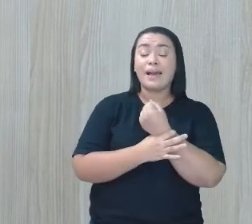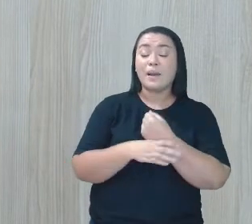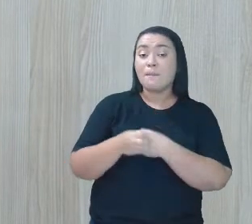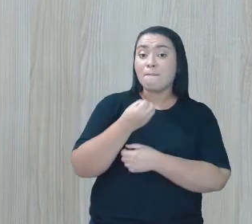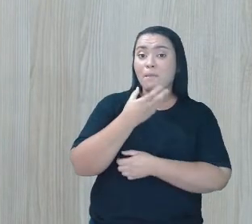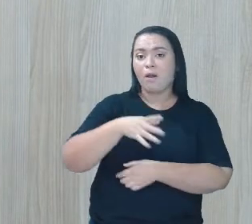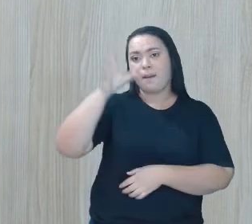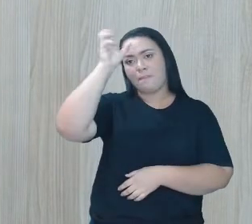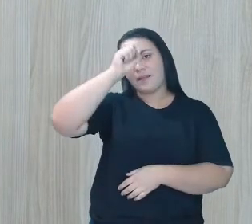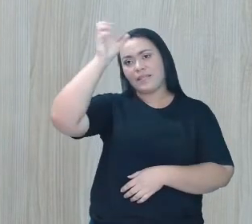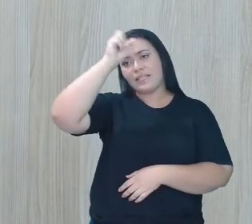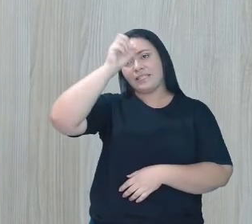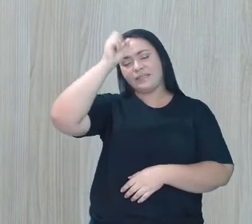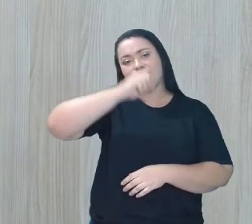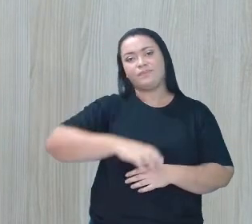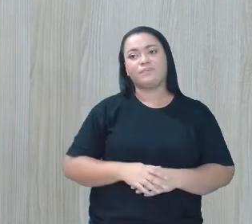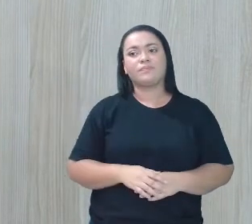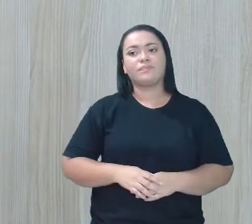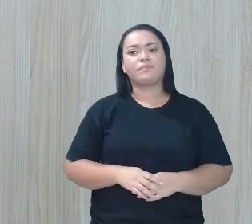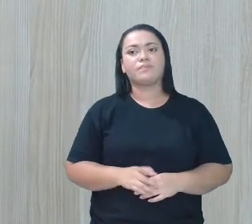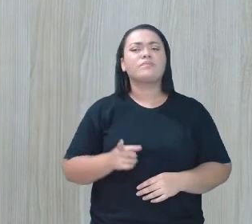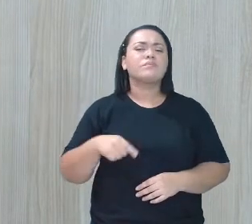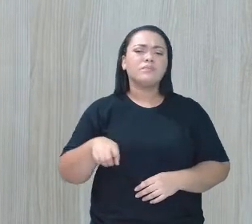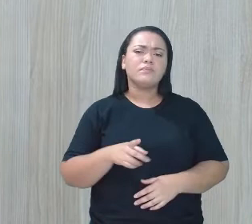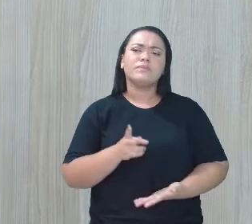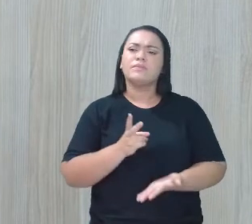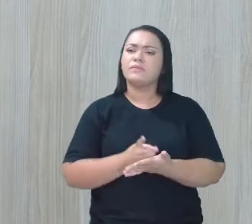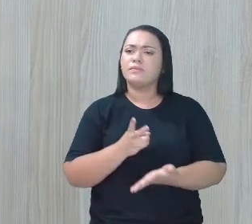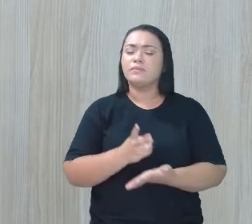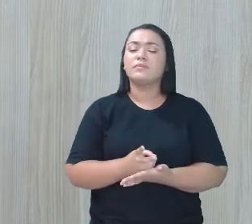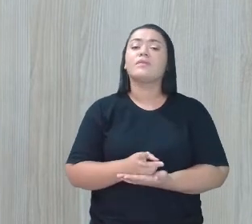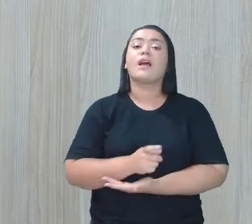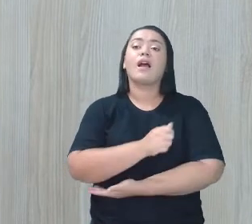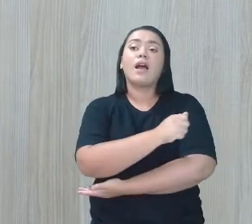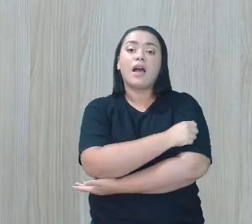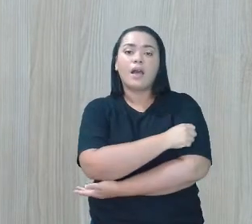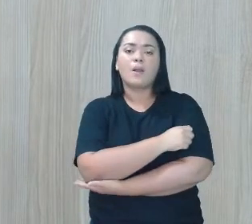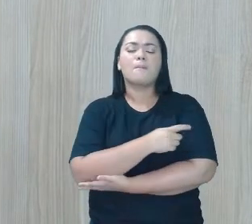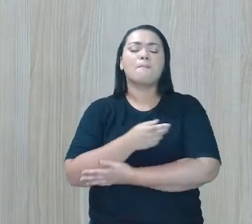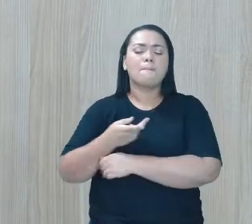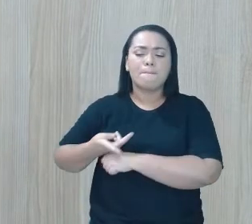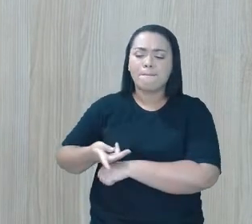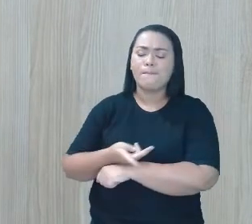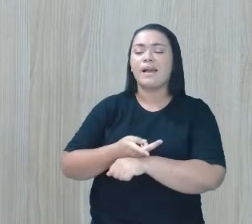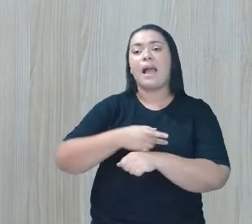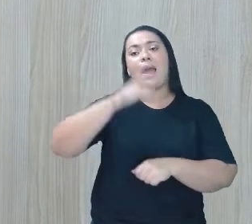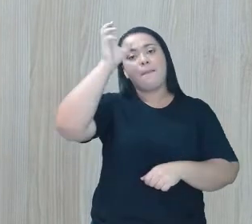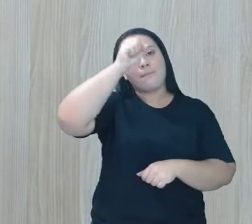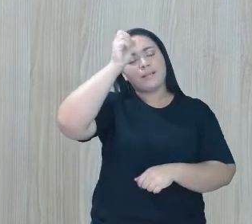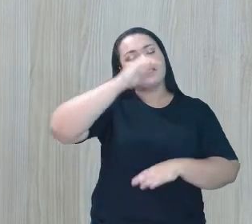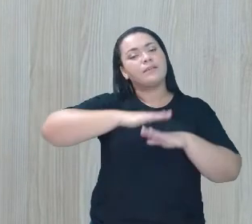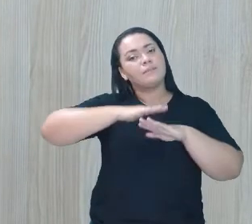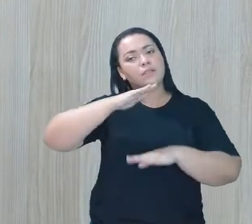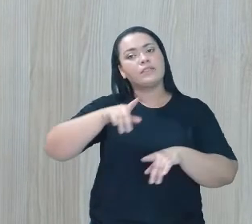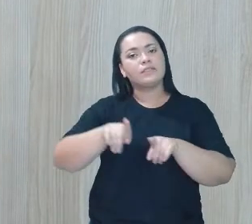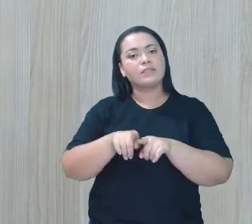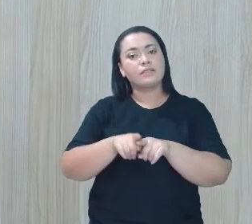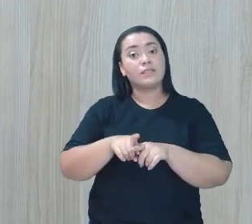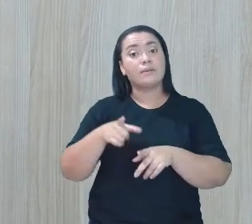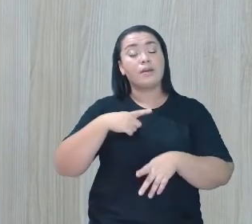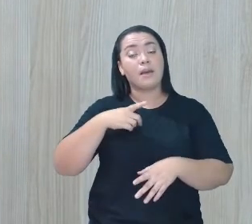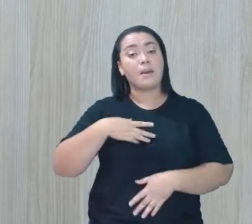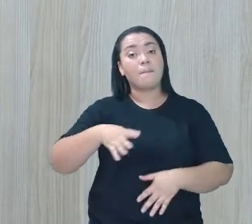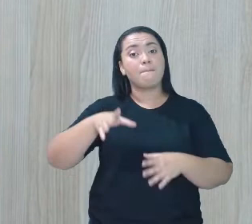uma boa aprendizagem, para que vocês sejam sempre alunos que procurem mais, aprender mais e adquiram